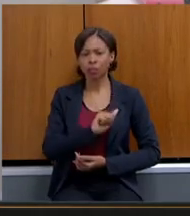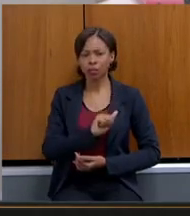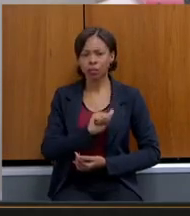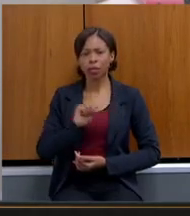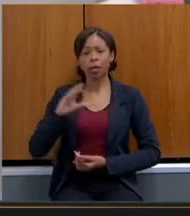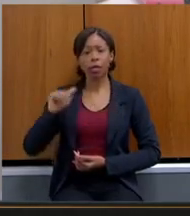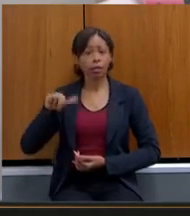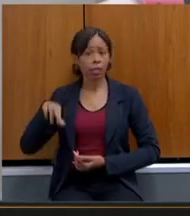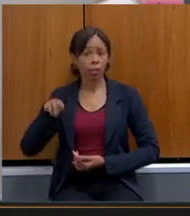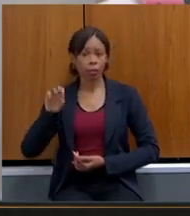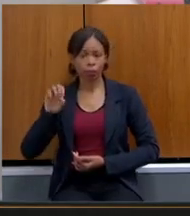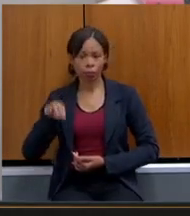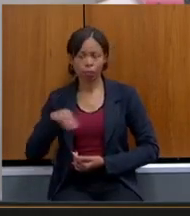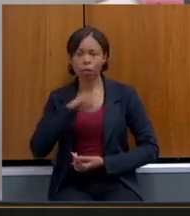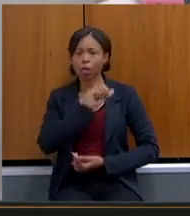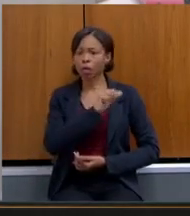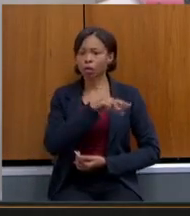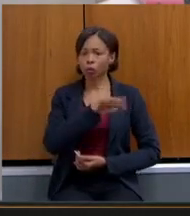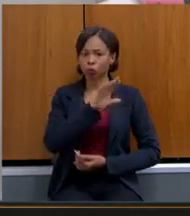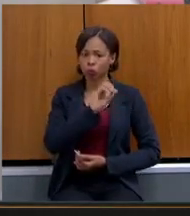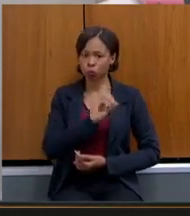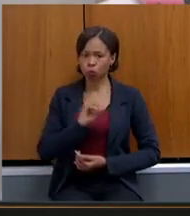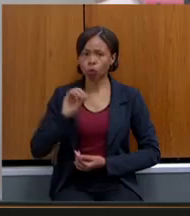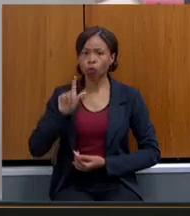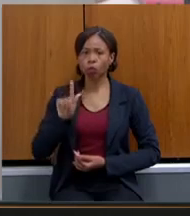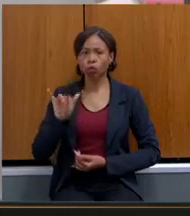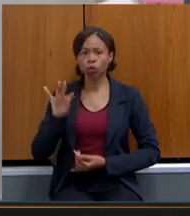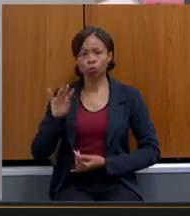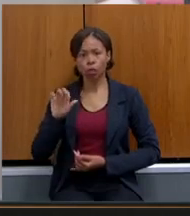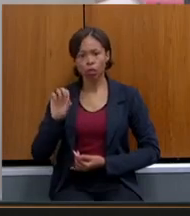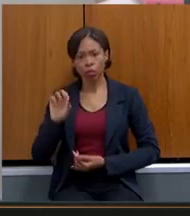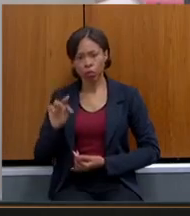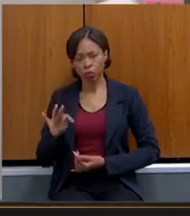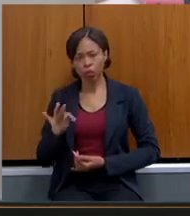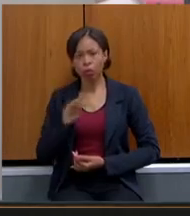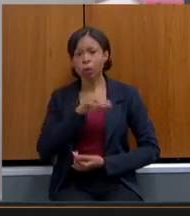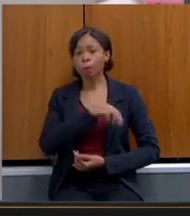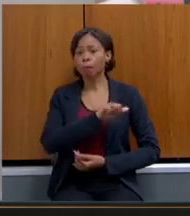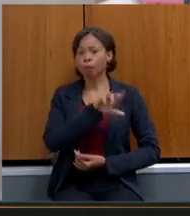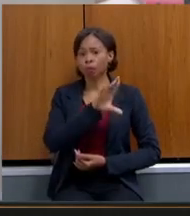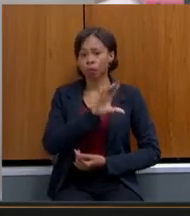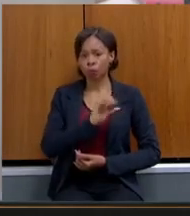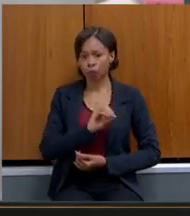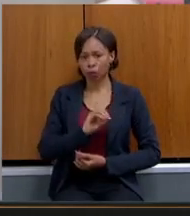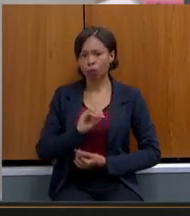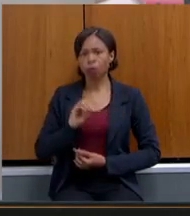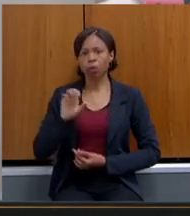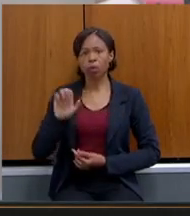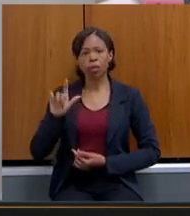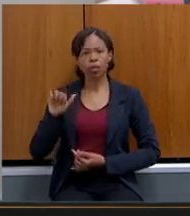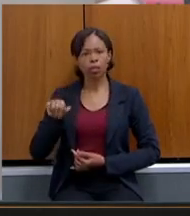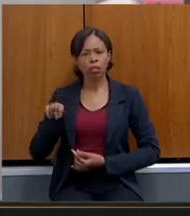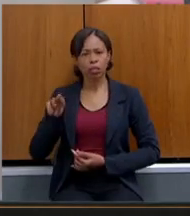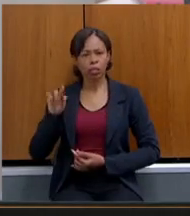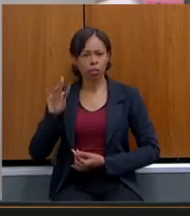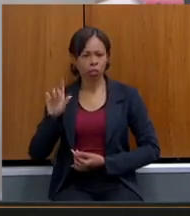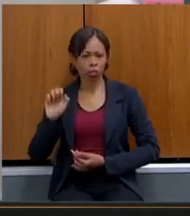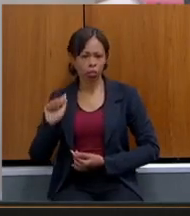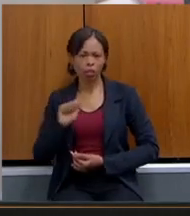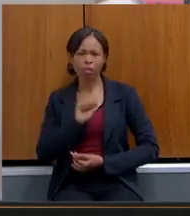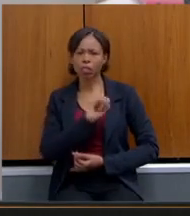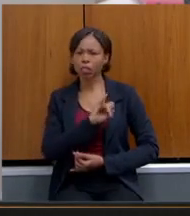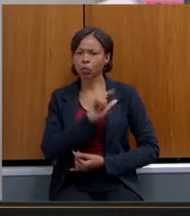Carmen Ferreira António gilberti Mauro Lúcio Elisângela Borges Gilberto Júlio